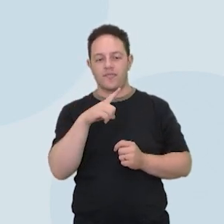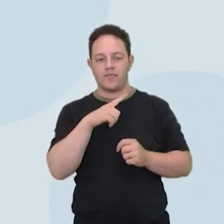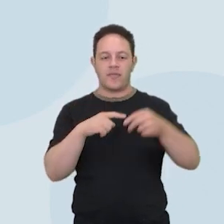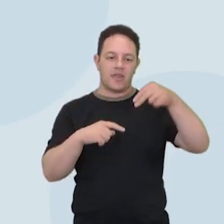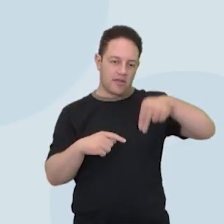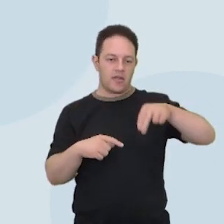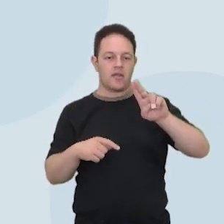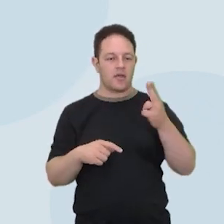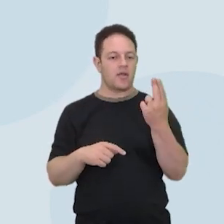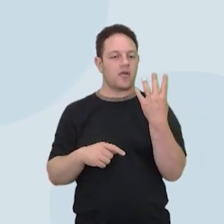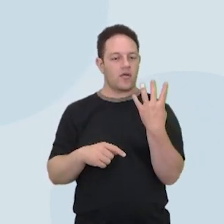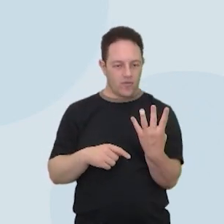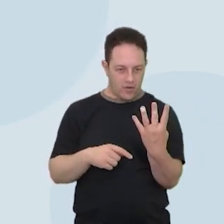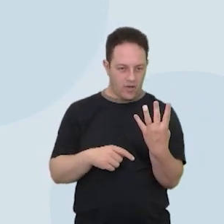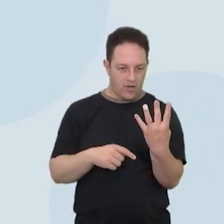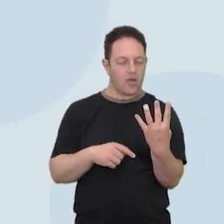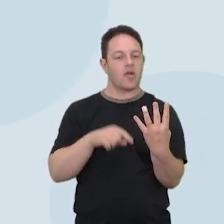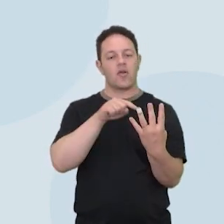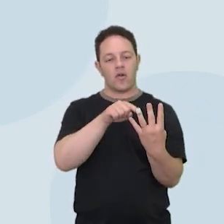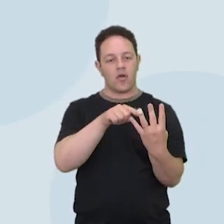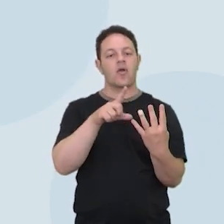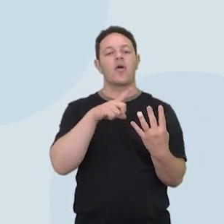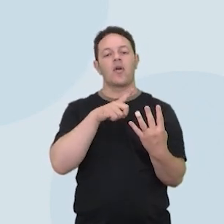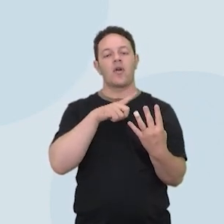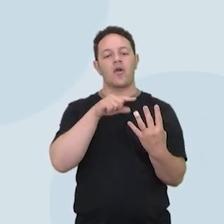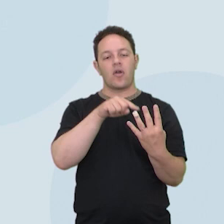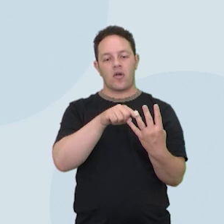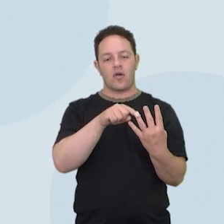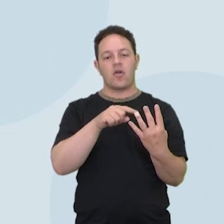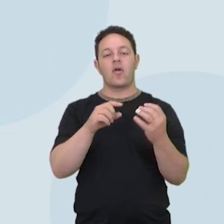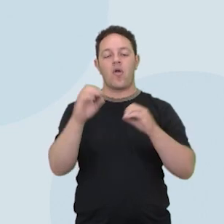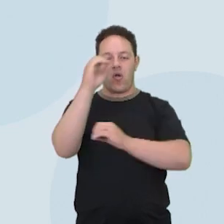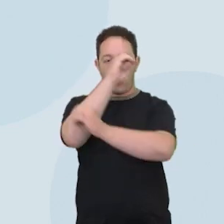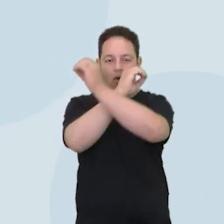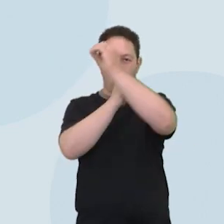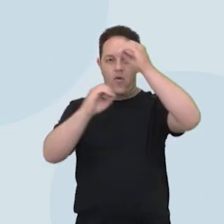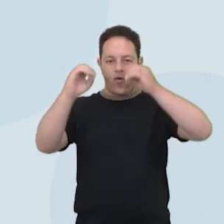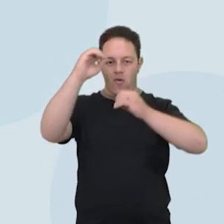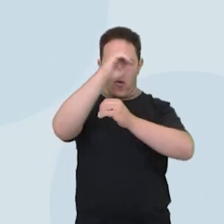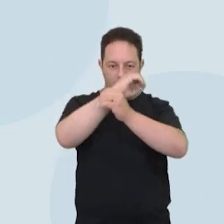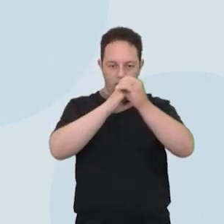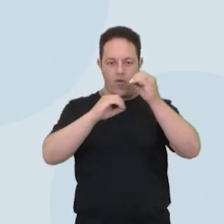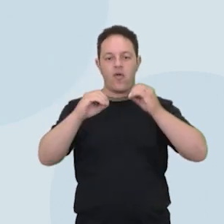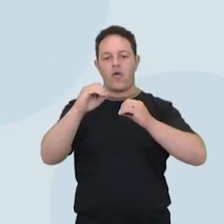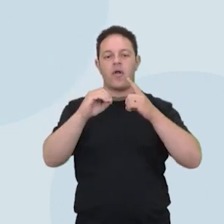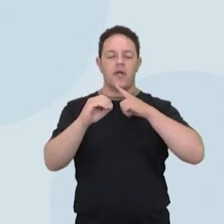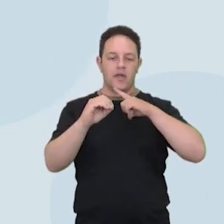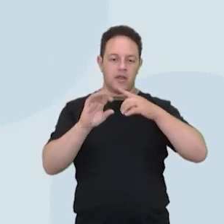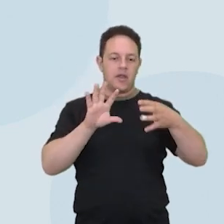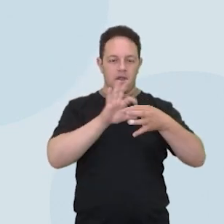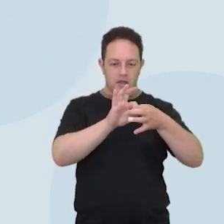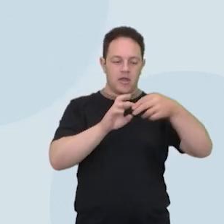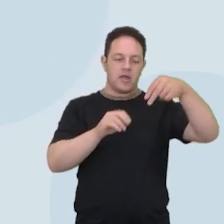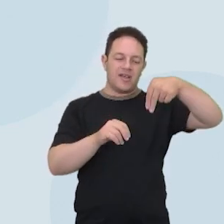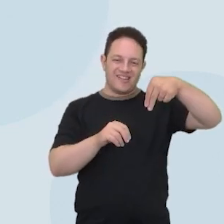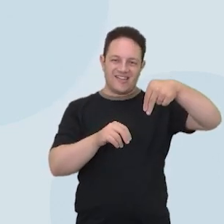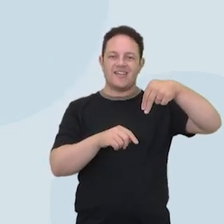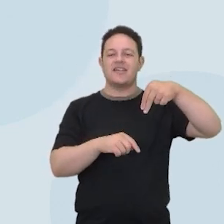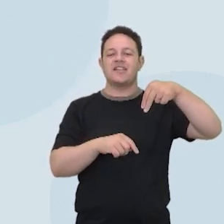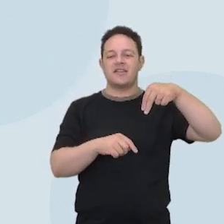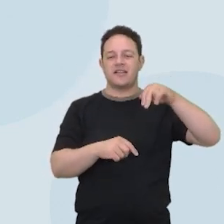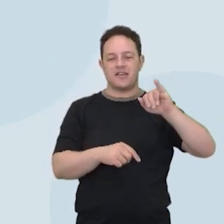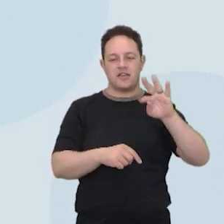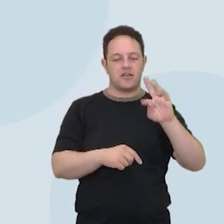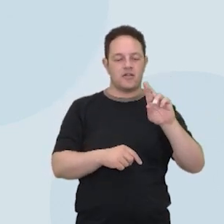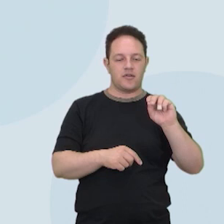na oxidação, a gente vai ver justamente o oxigênio aí reagindo tanto com o nitrogênio